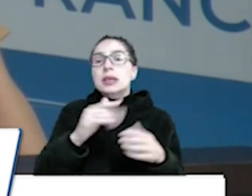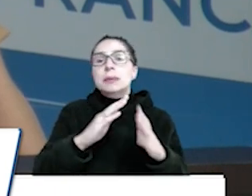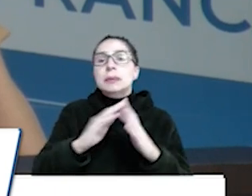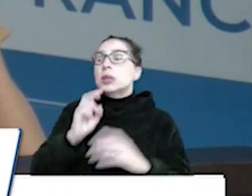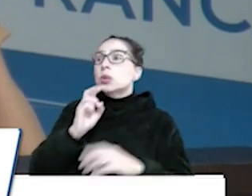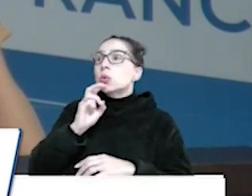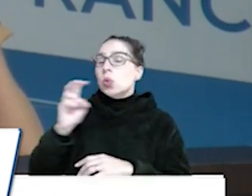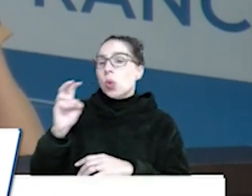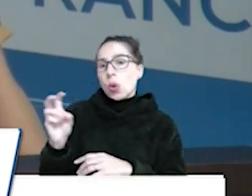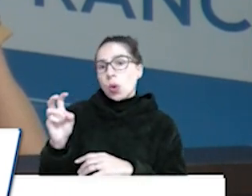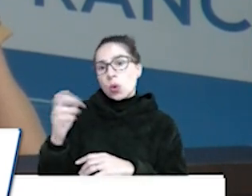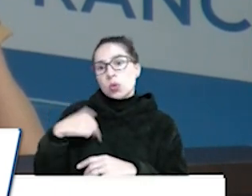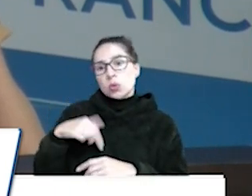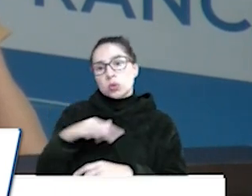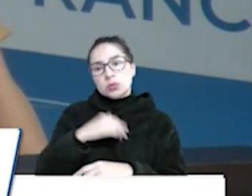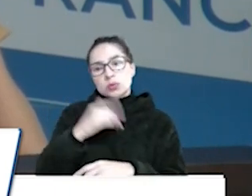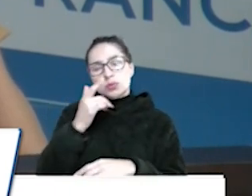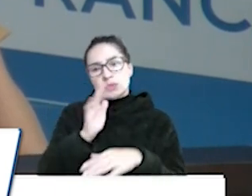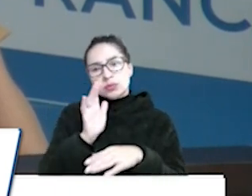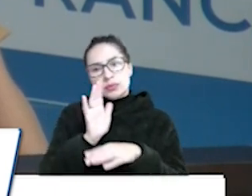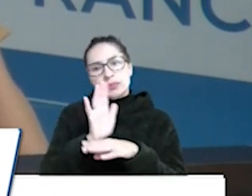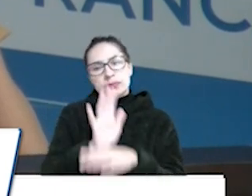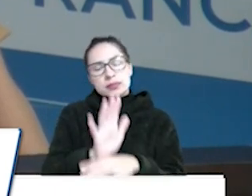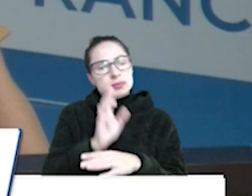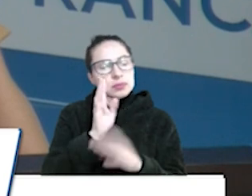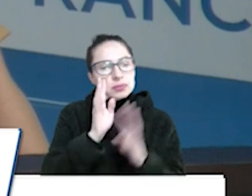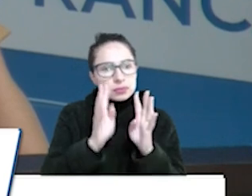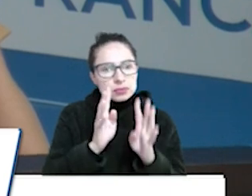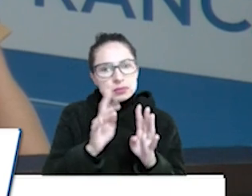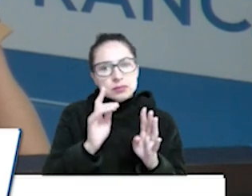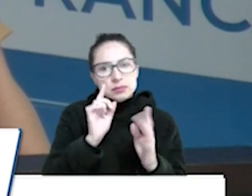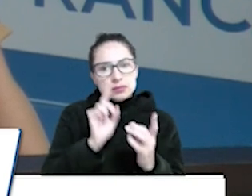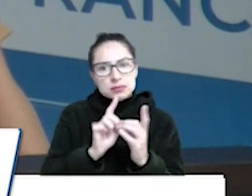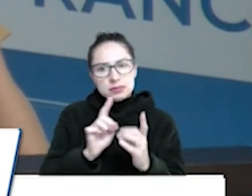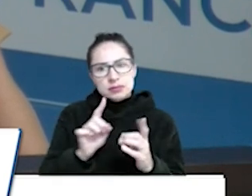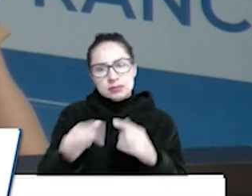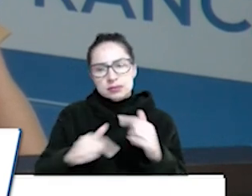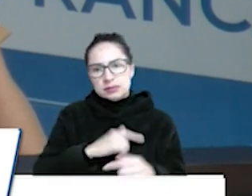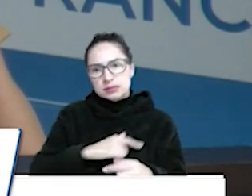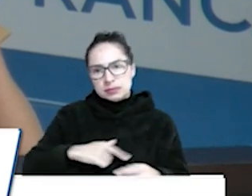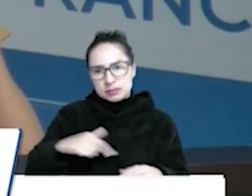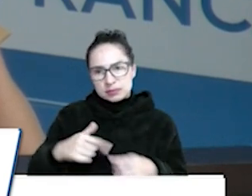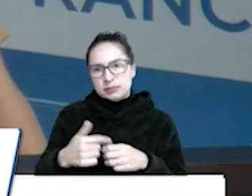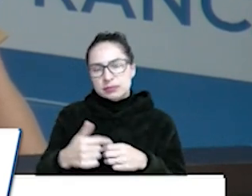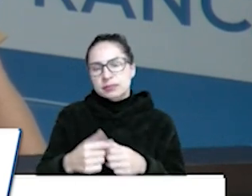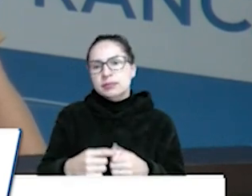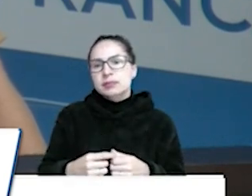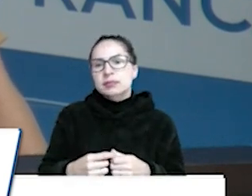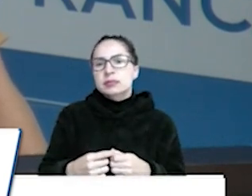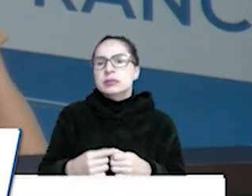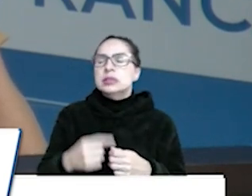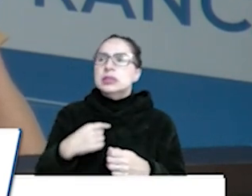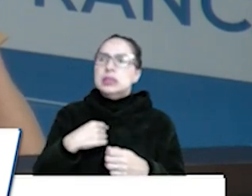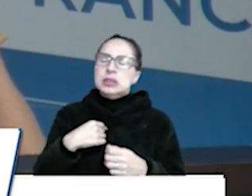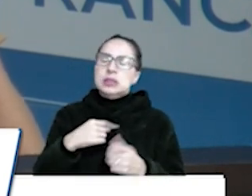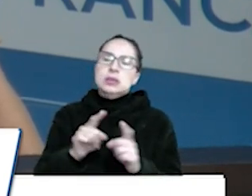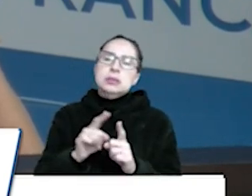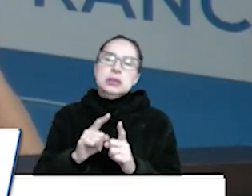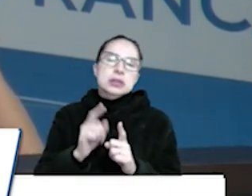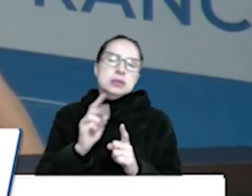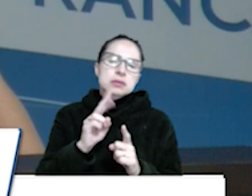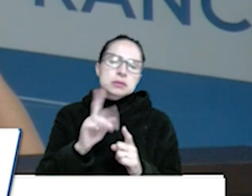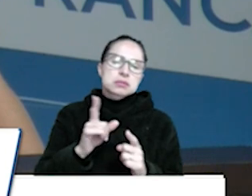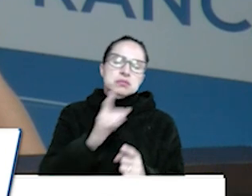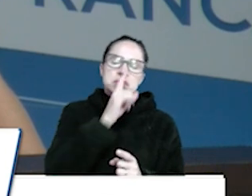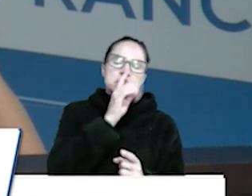gente olhe para os atendimentos e serviços públicos da nossa cidade. E aí eu não vou colocar aqui e ficar apontando o dedo, que não é